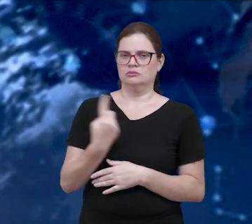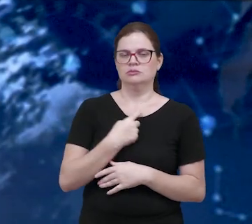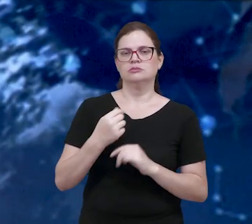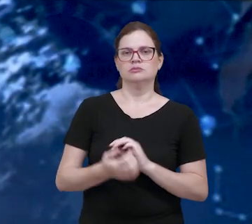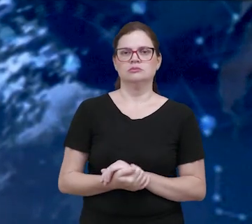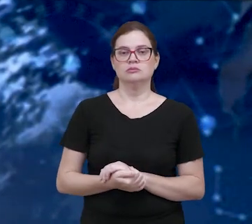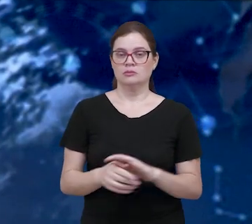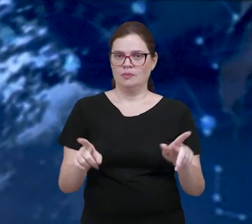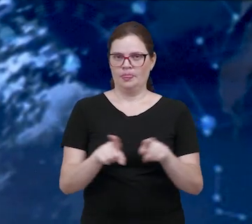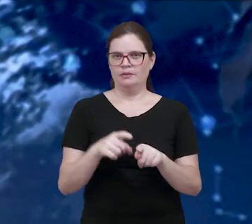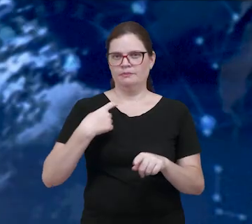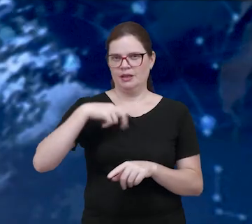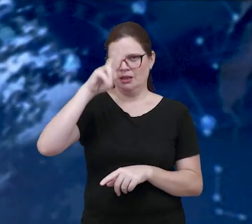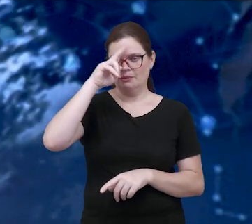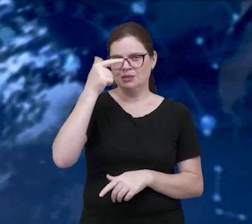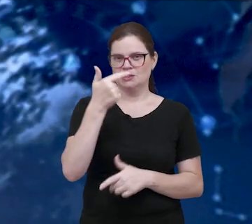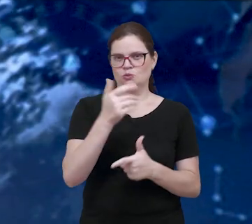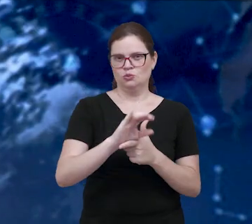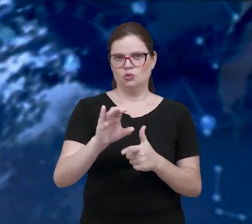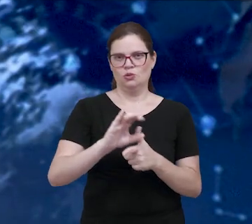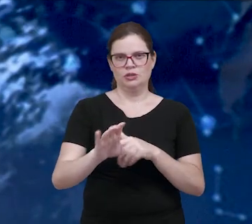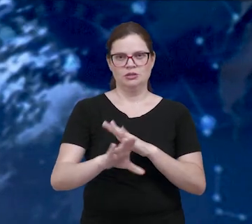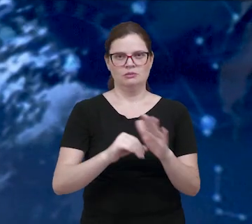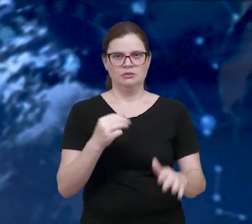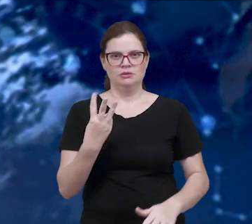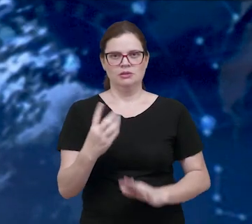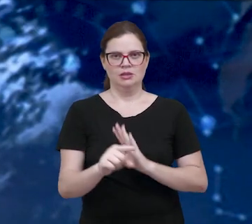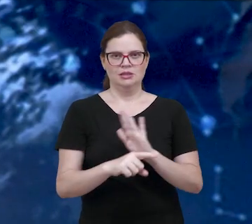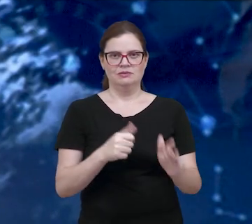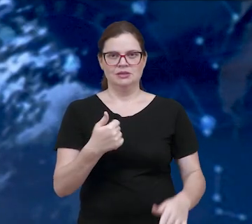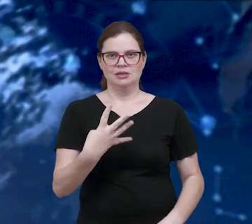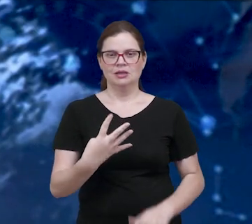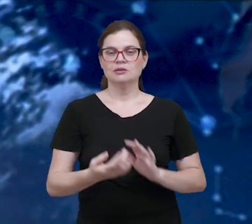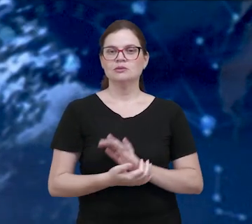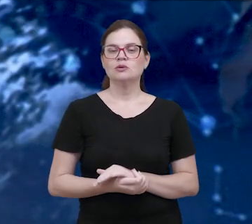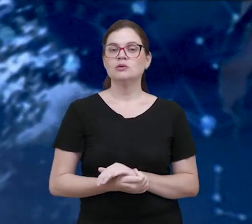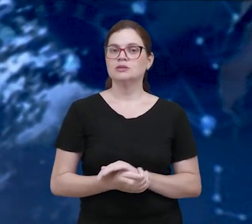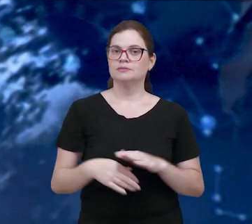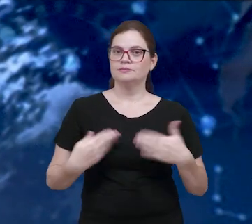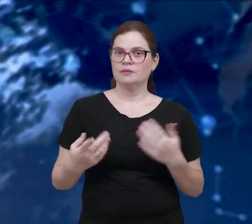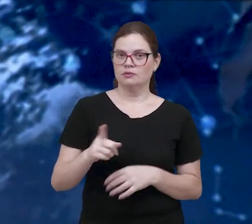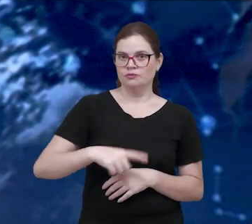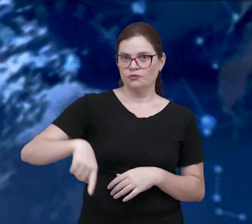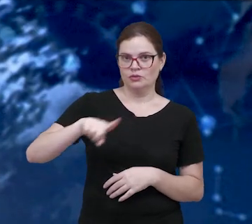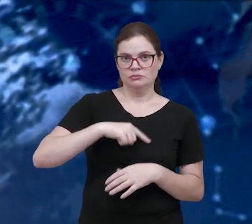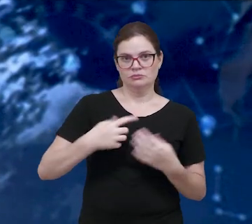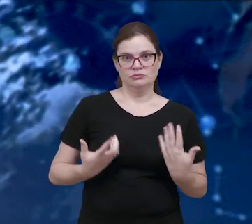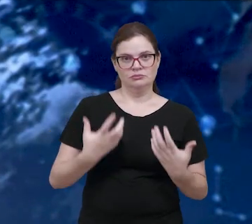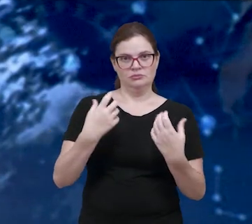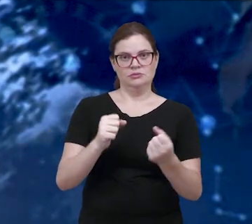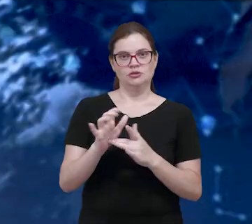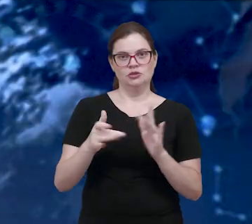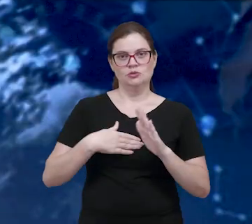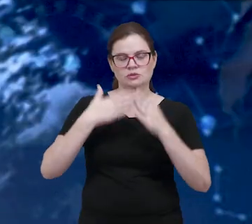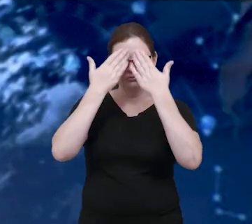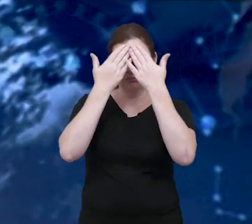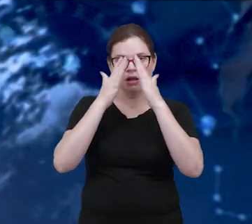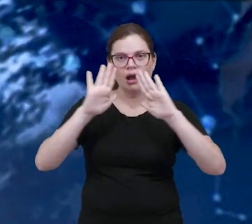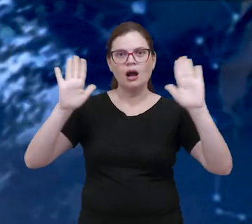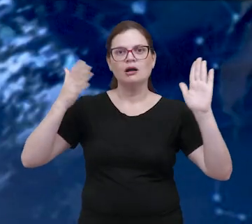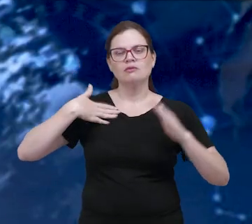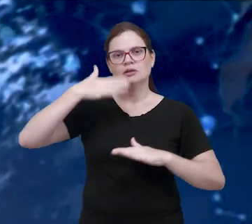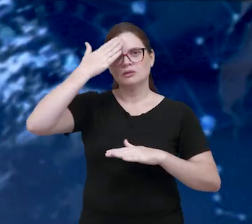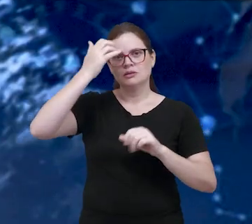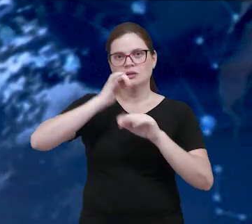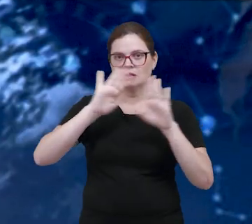lembra de 2 Coríntios 3,14, mas quando se converterem, o véu será tirado. Muitos